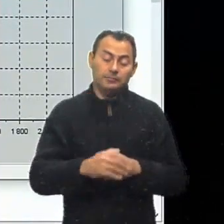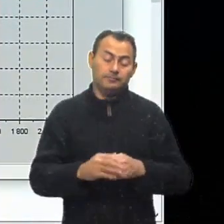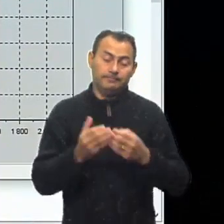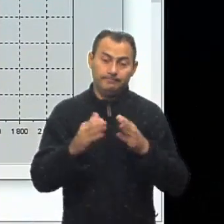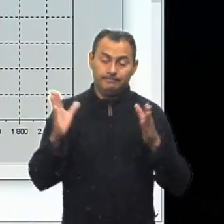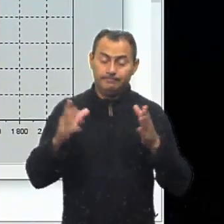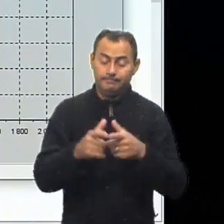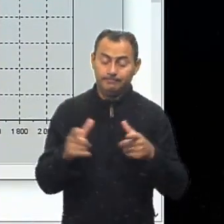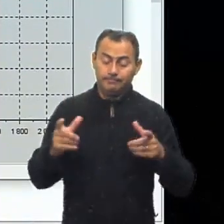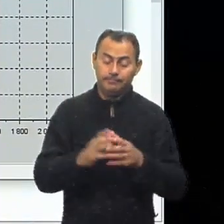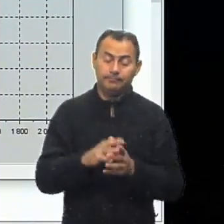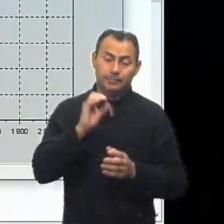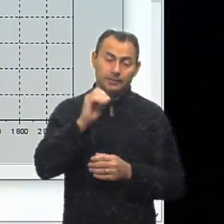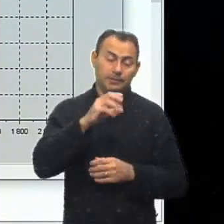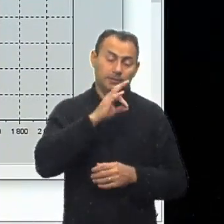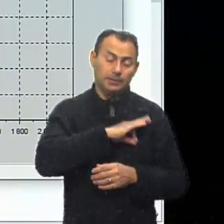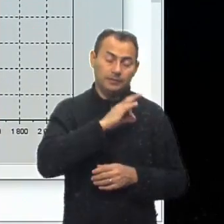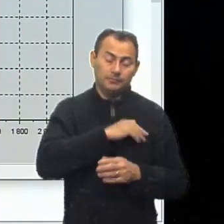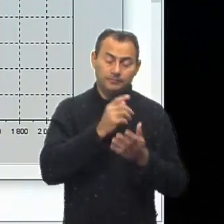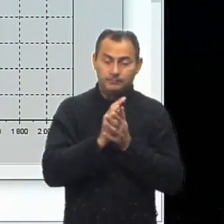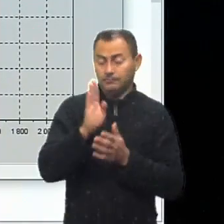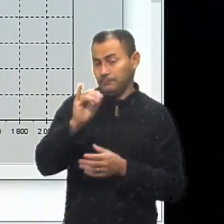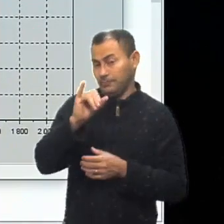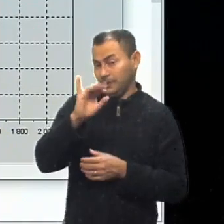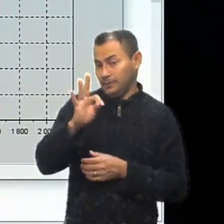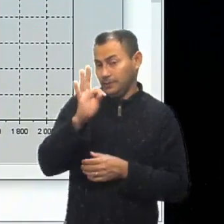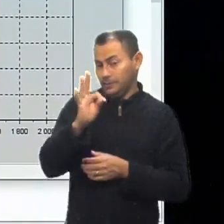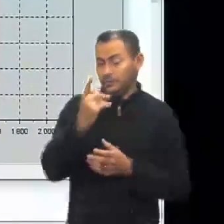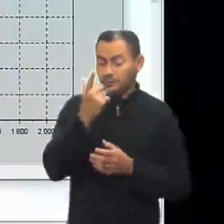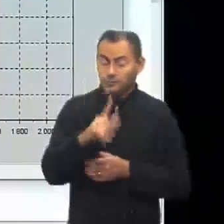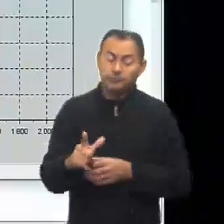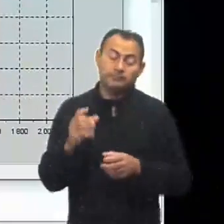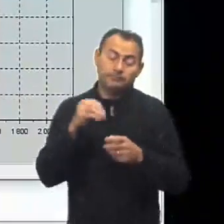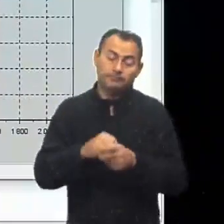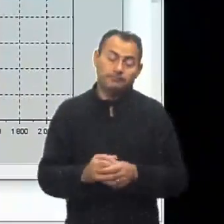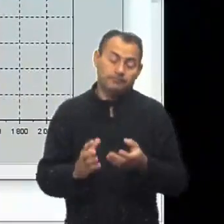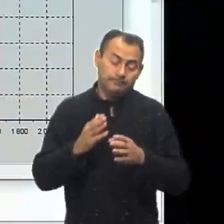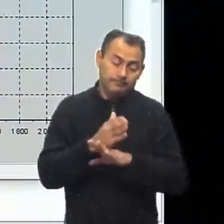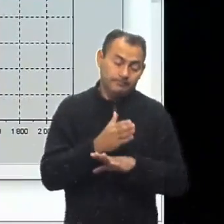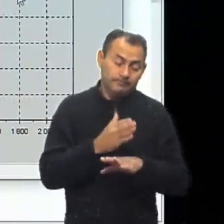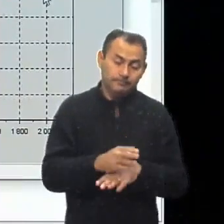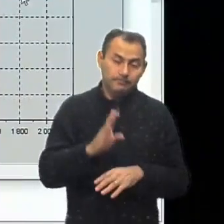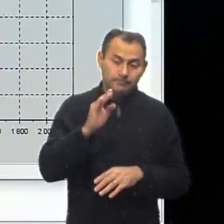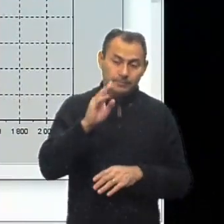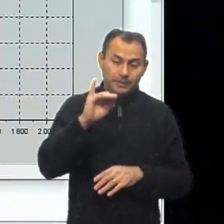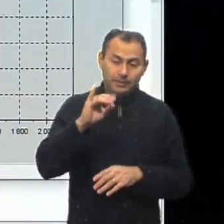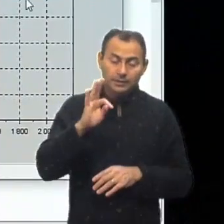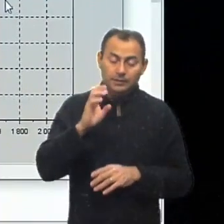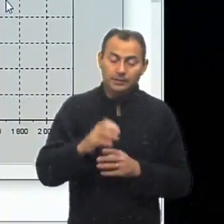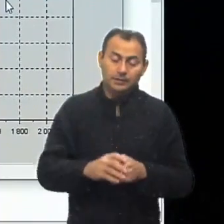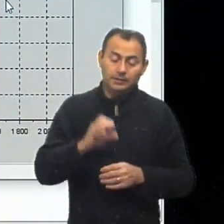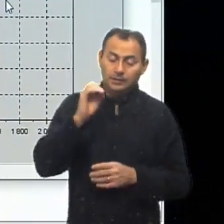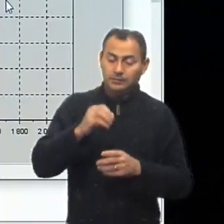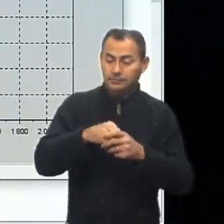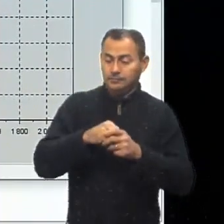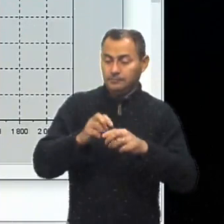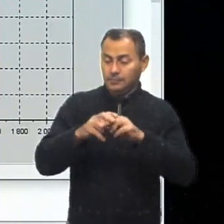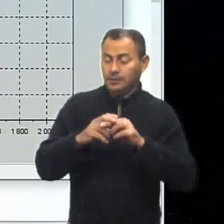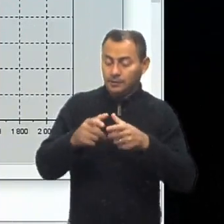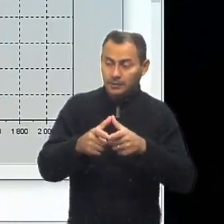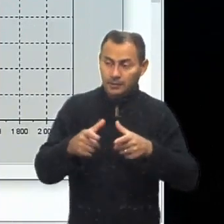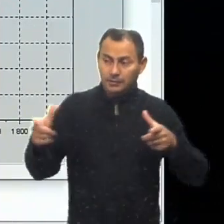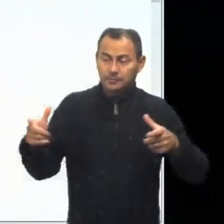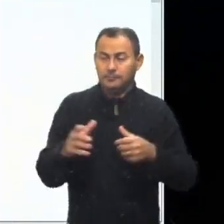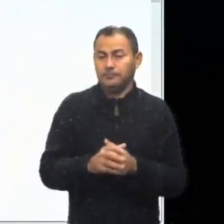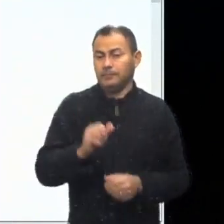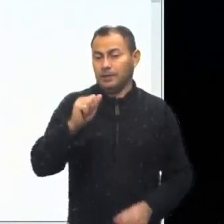amplitude 0. Quando o bit é 1 de novo, volta a chavear. E bit 0 fica em 0, a